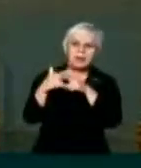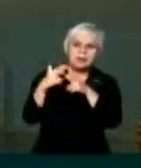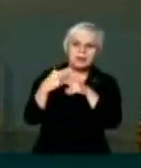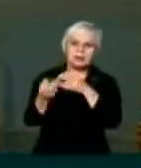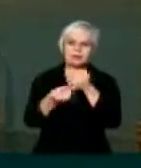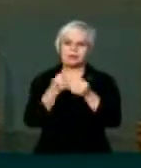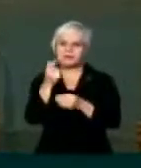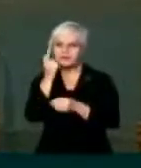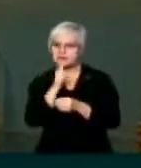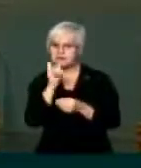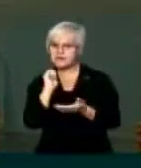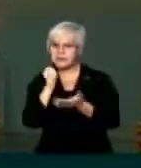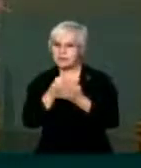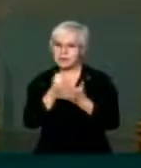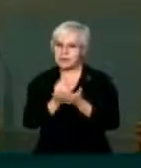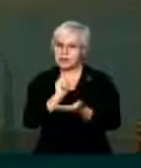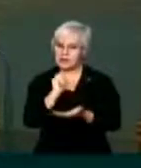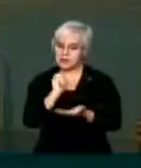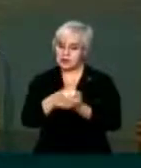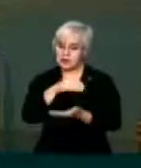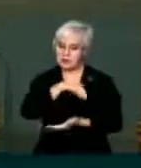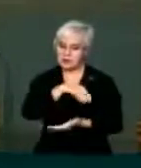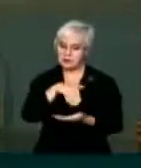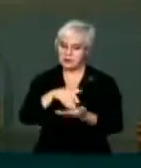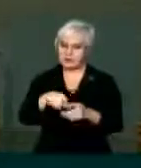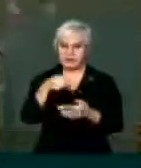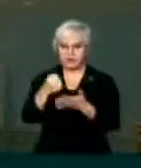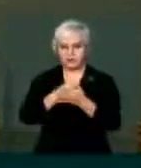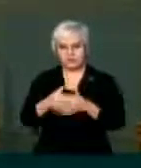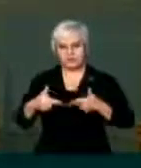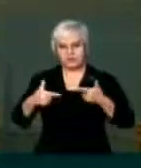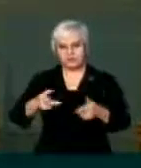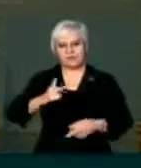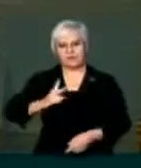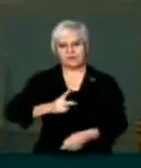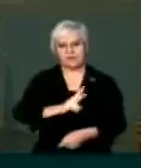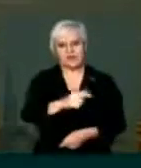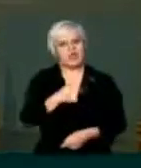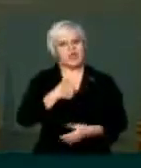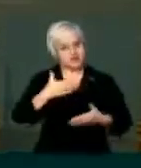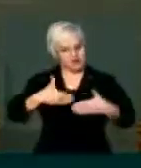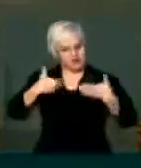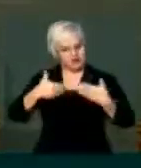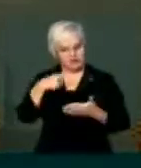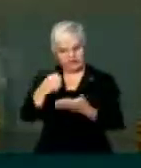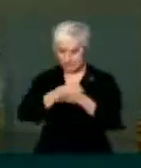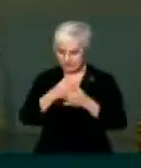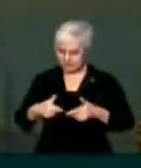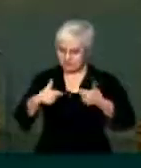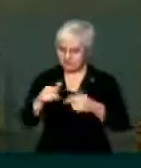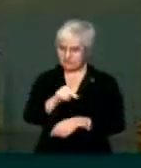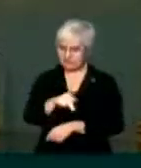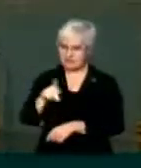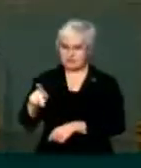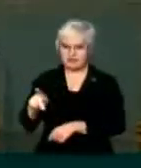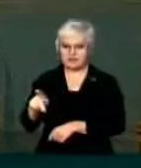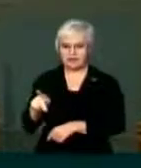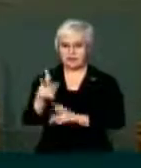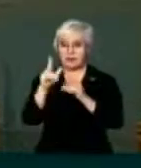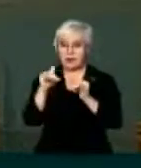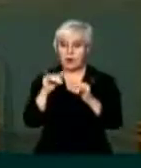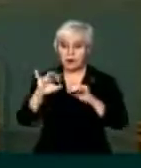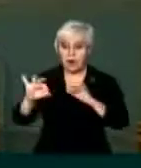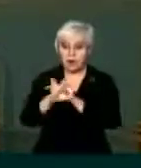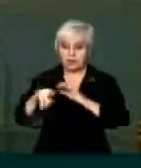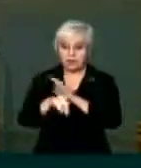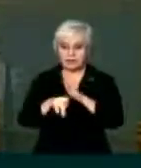para maquiar o pagamento do piso, mas a luta continua. Eu sou um entusiasta da educação. O professor é um arquiteto de pessoas.